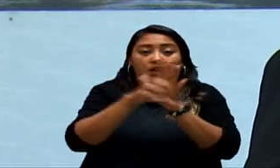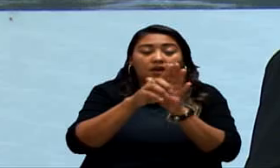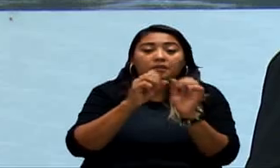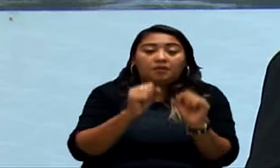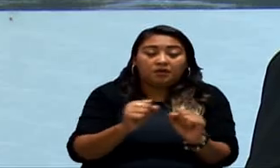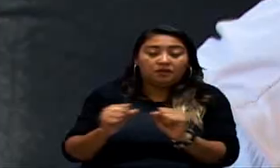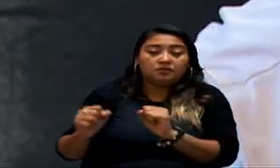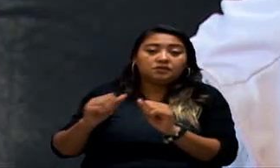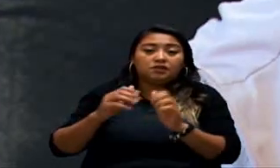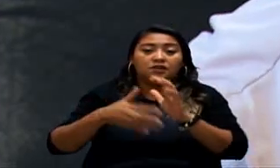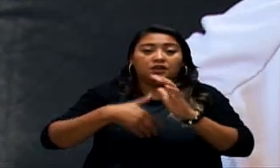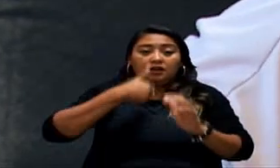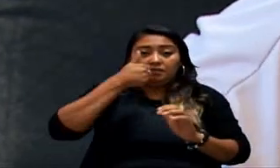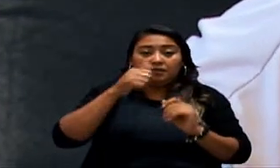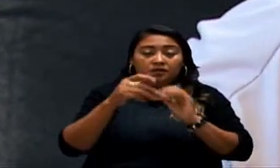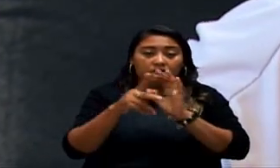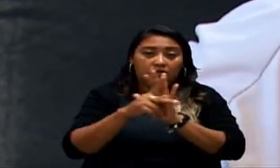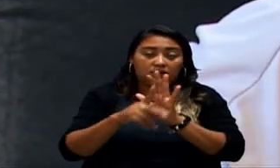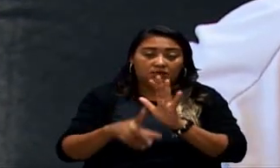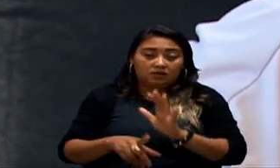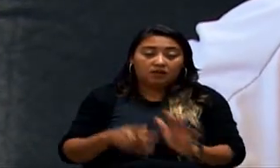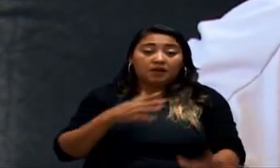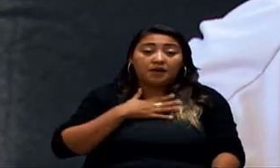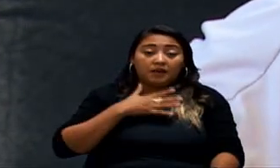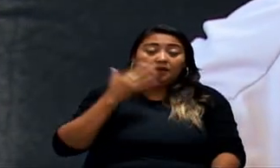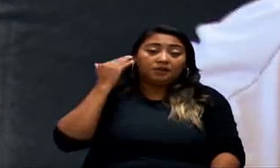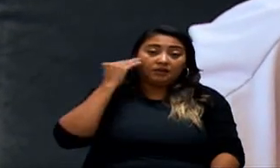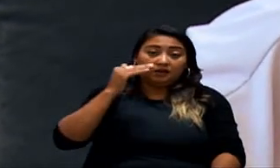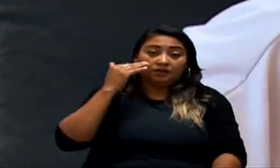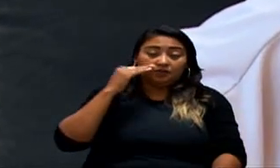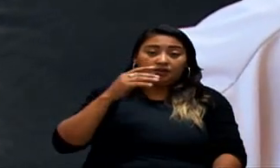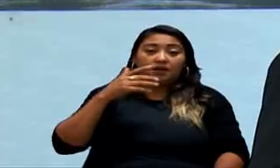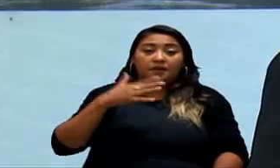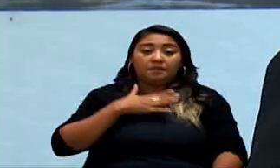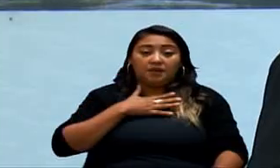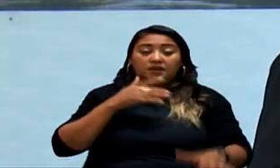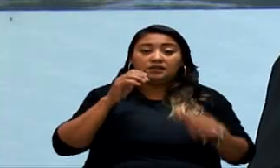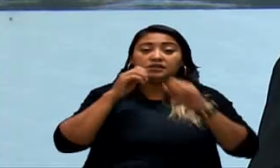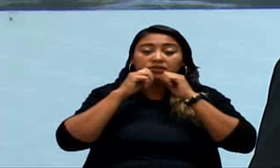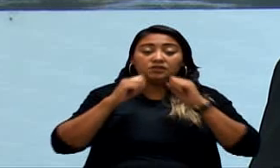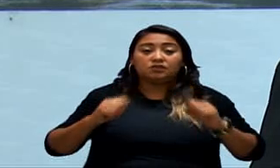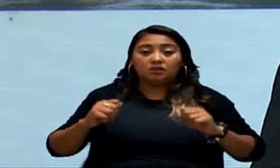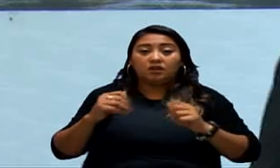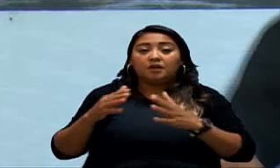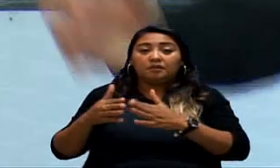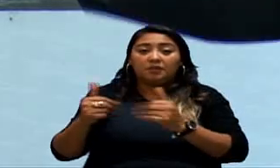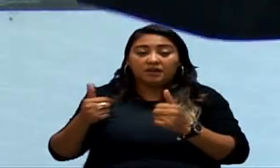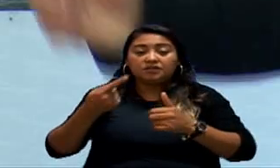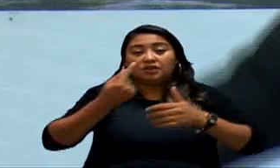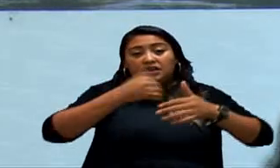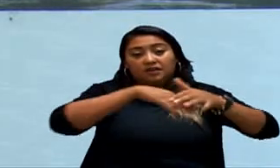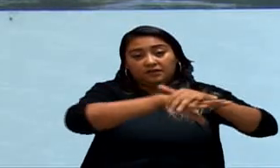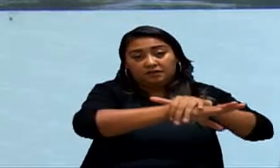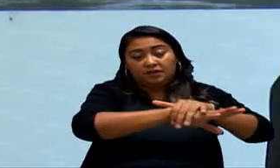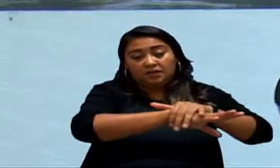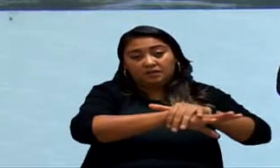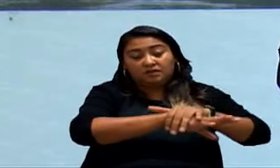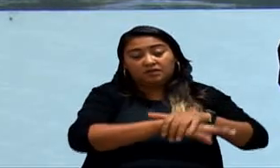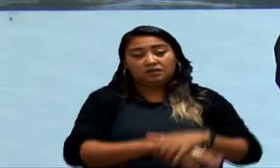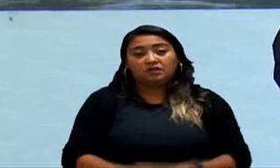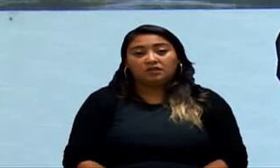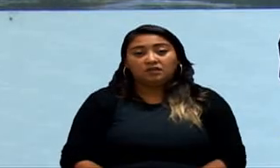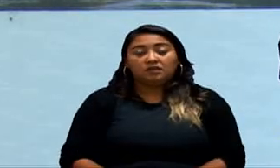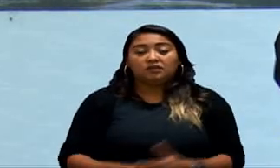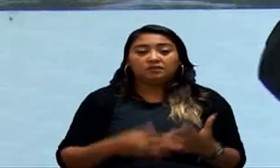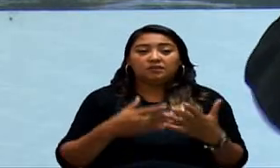ser aperfeiçoadas. E esse caso é um caso que, no meu entender, a minha assessora até ficou tão irritada, falou, João, pede arquivamento. Trocando uma ideia,